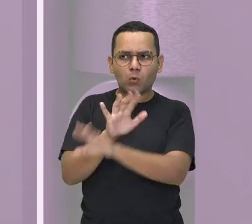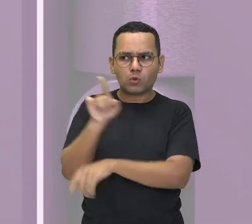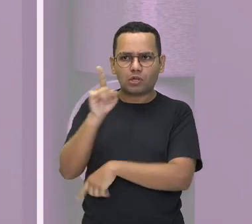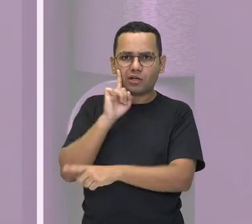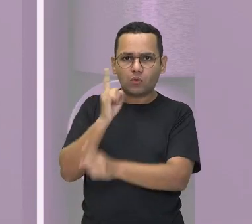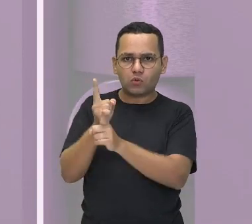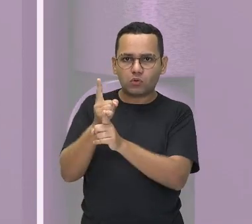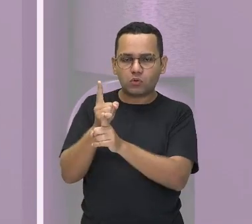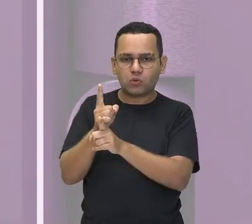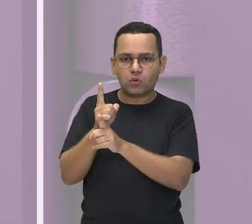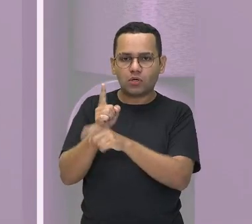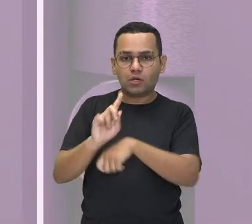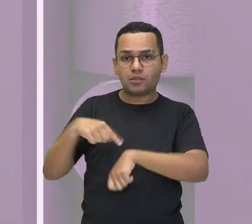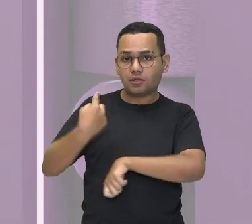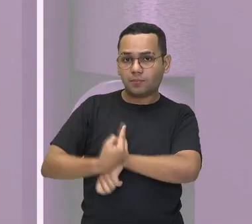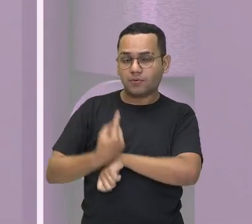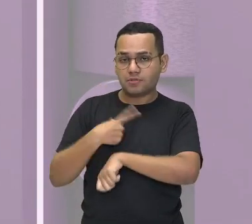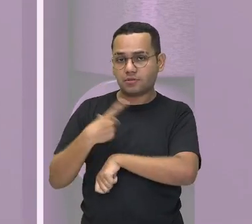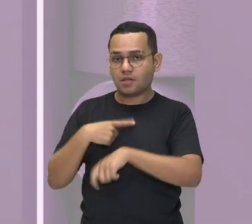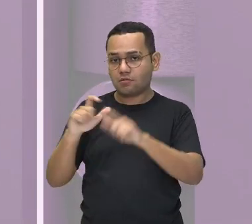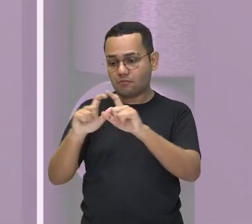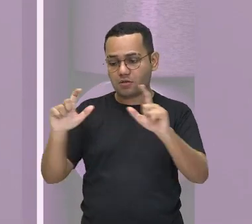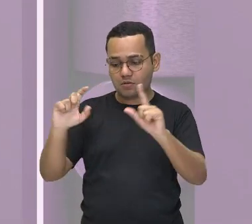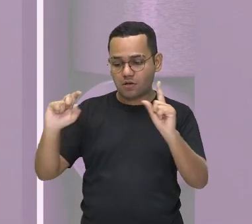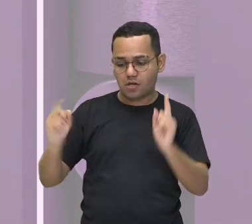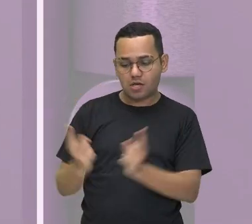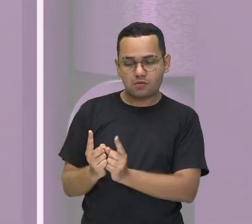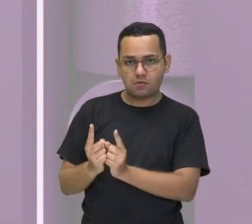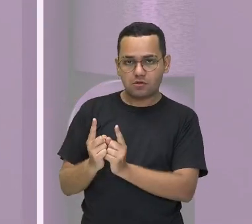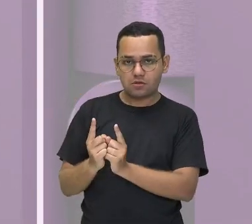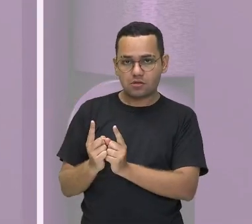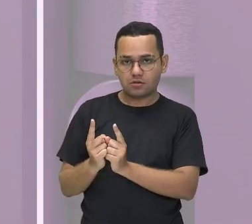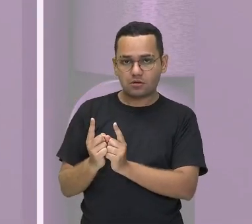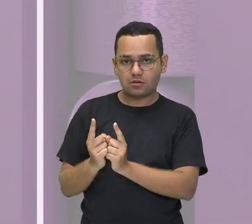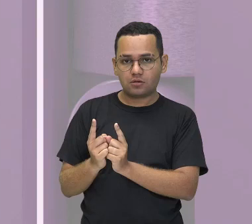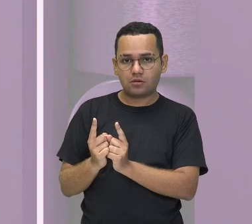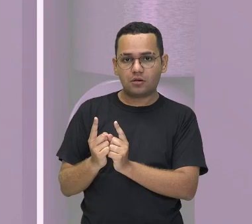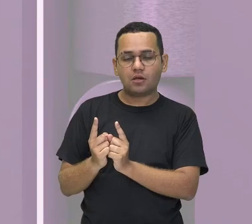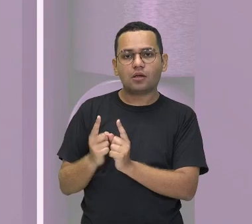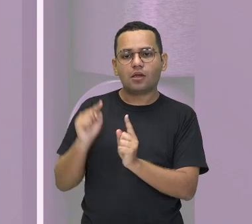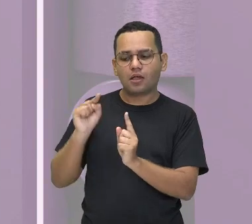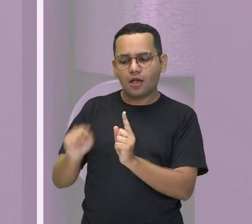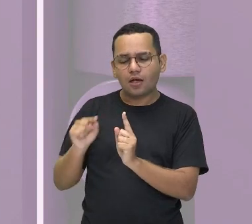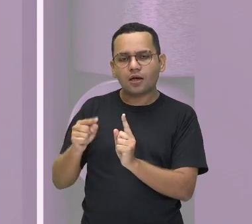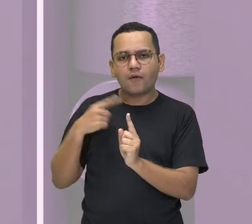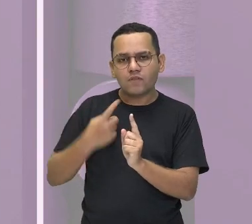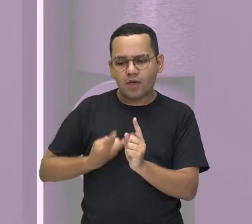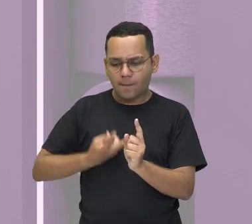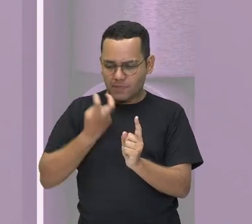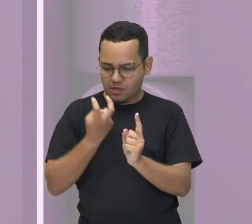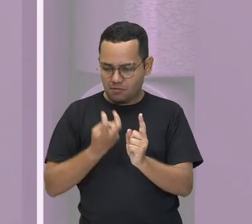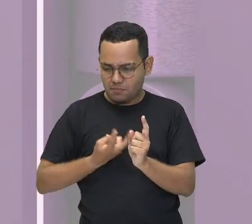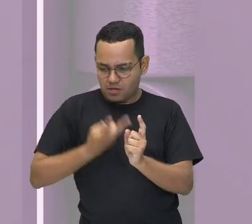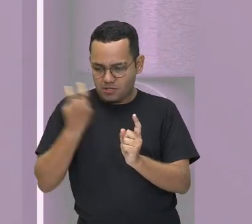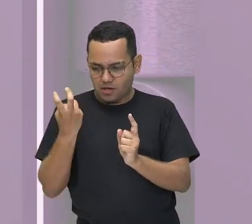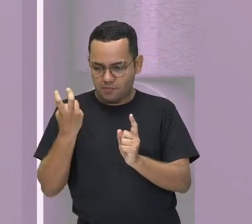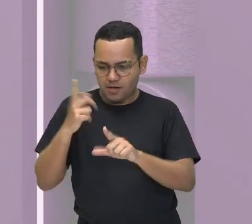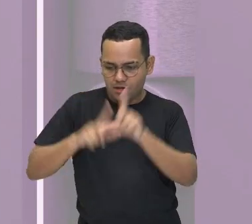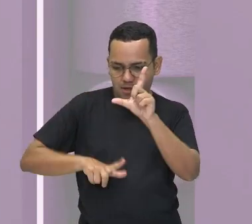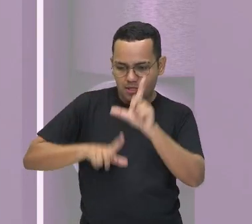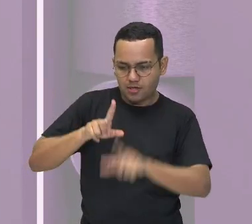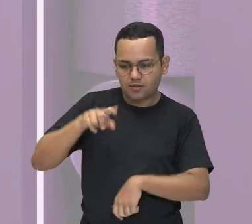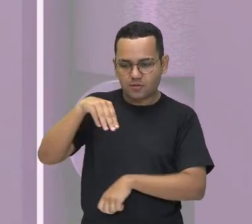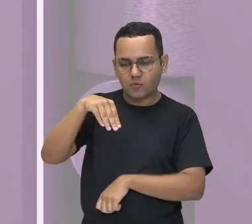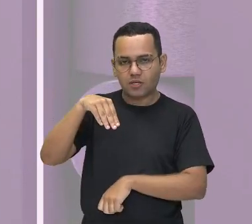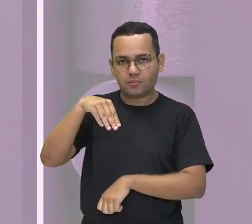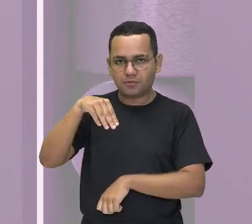sim nós vamos fazer a equação reduzida, tá? E aí na equação reduzida a gente vai identificar quem é o coeficiente